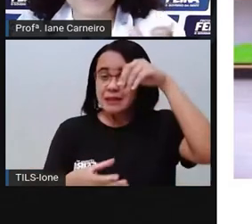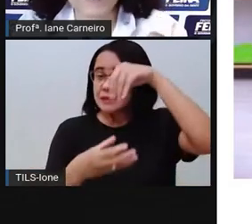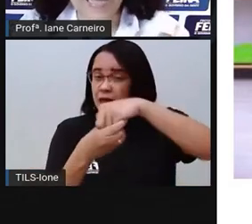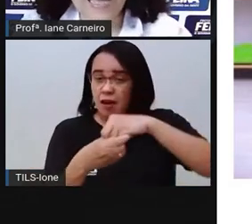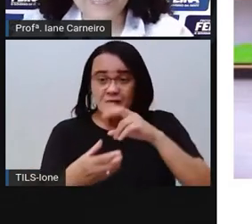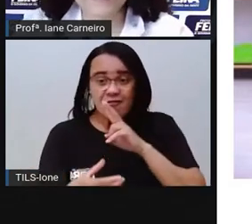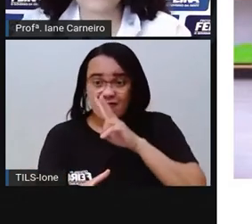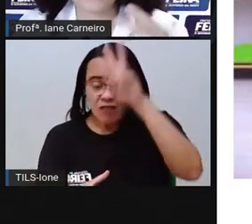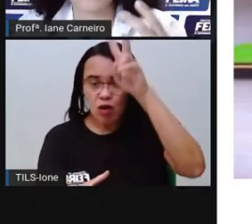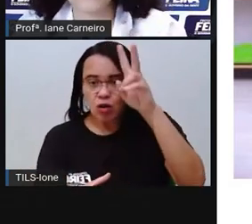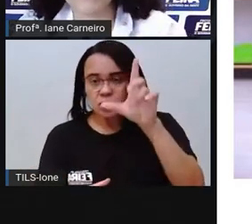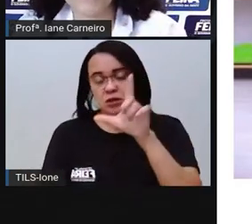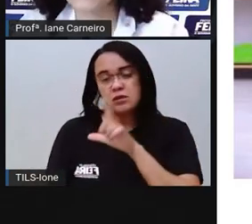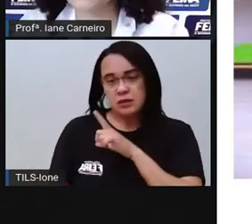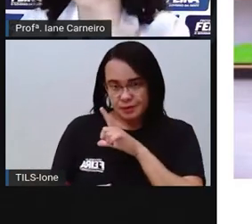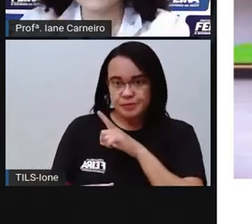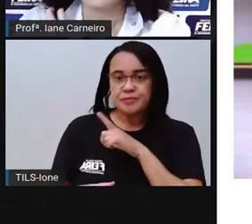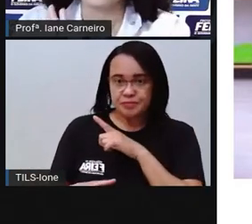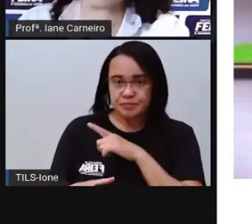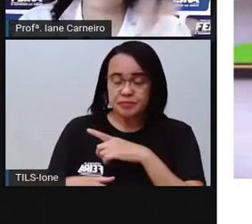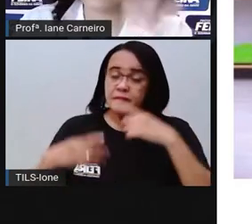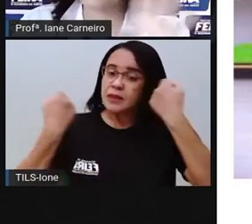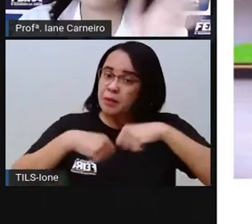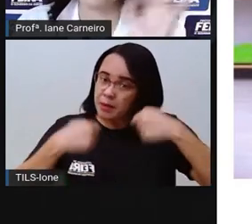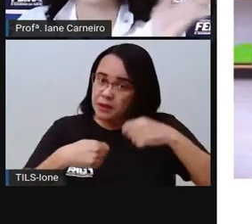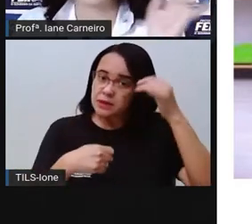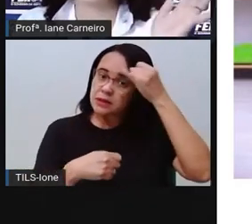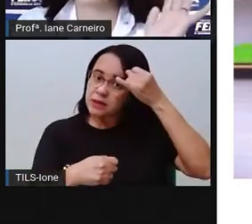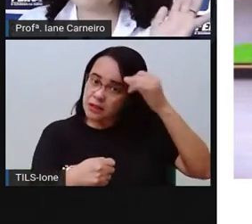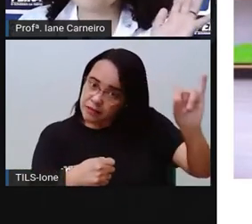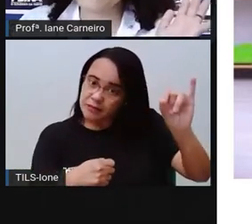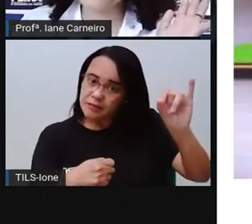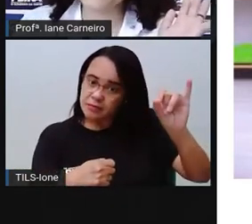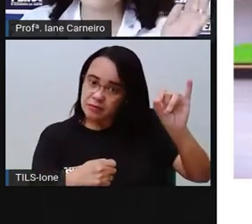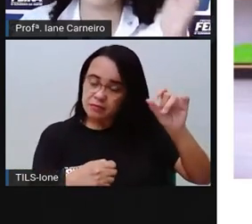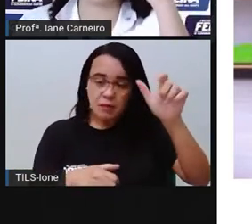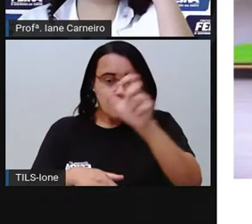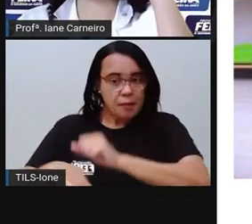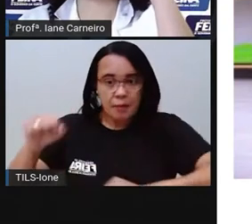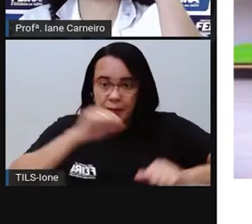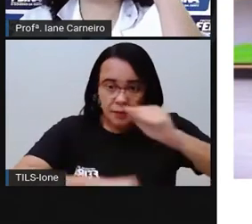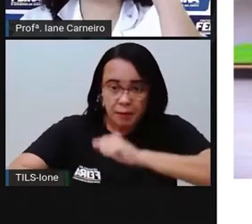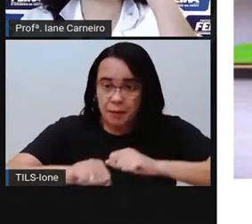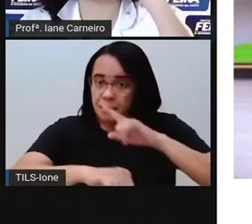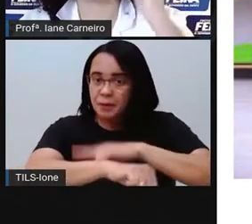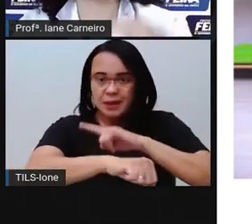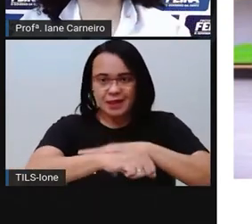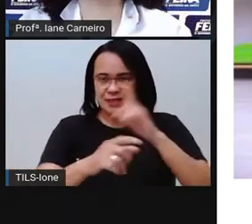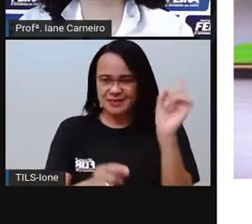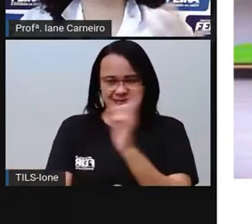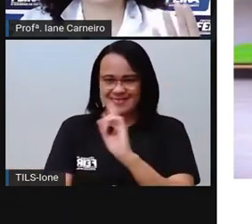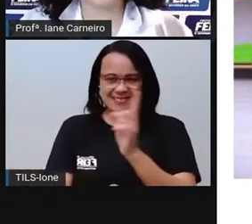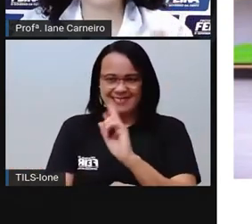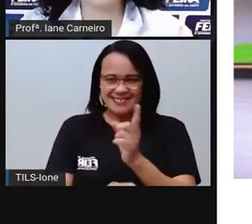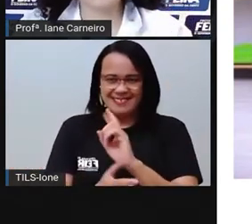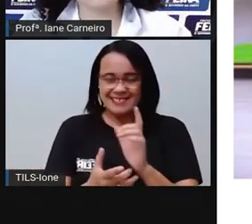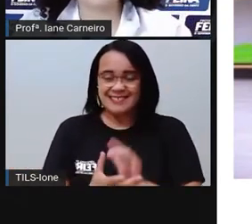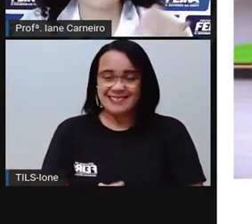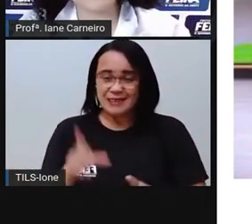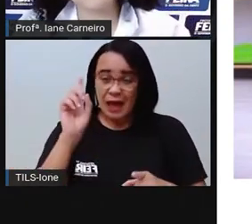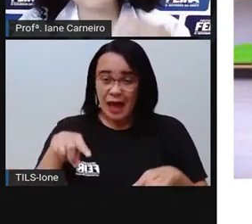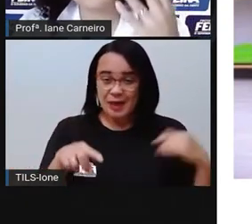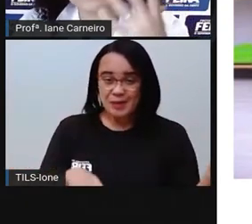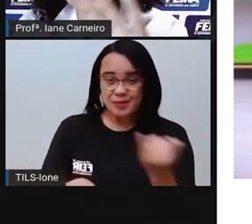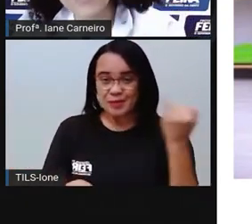água sanitária, né? O sabão em pó. Então, criança, nada de lavar banheiro por enquanto. Deixa você crescer um pouquinho mais. Então, é importante